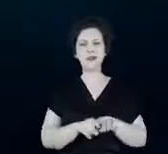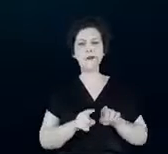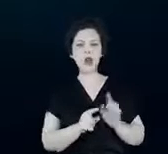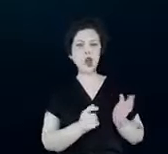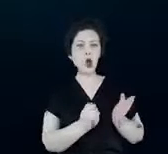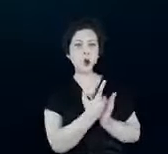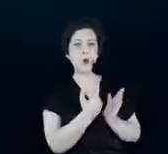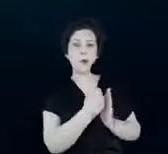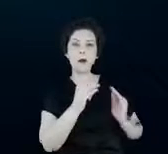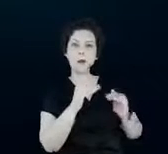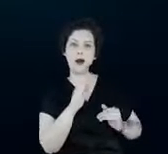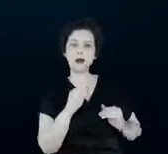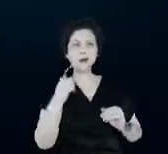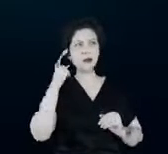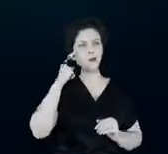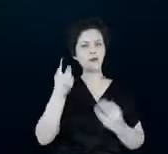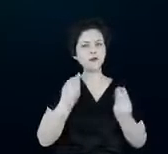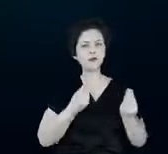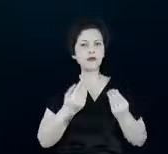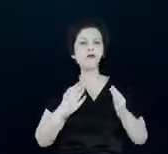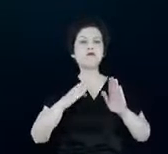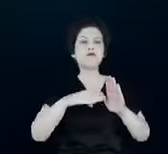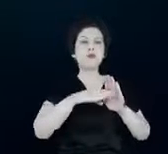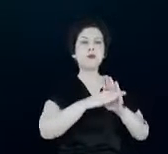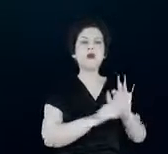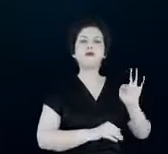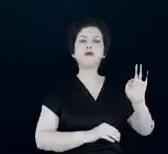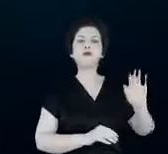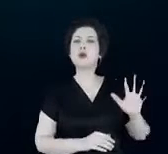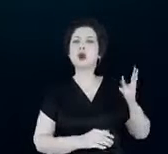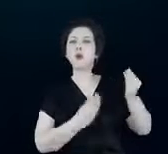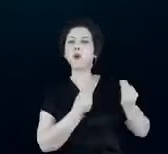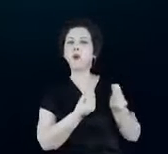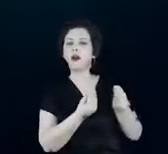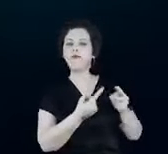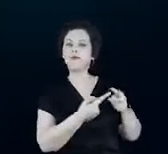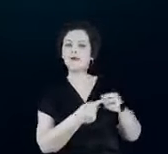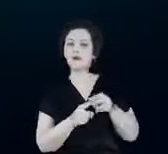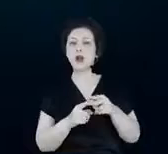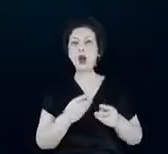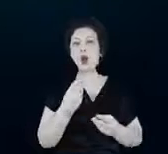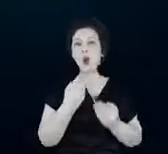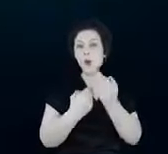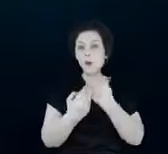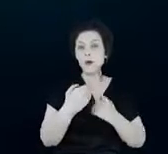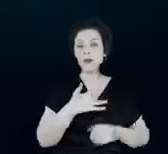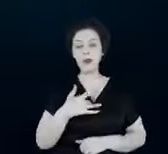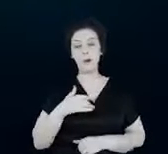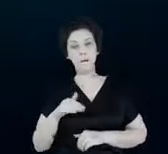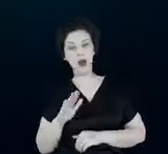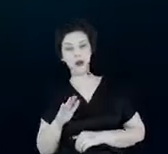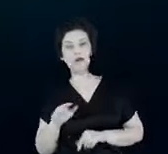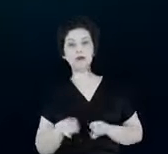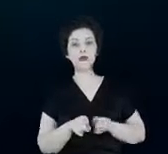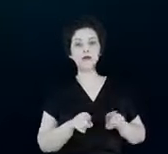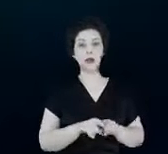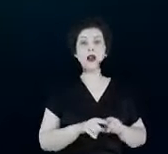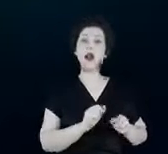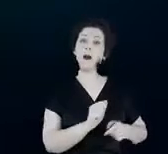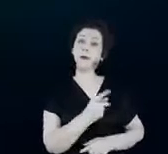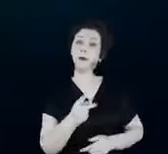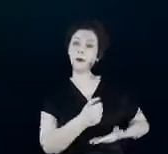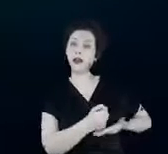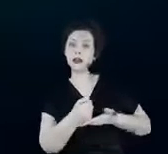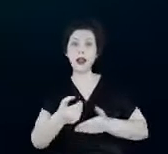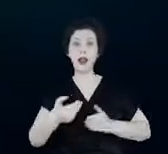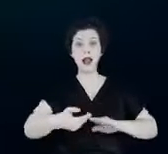e mais importante do que isso ele pensou Qual é a tendência e foi ajustar tendência comida mais saudável mas também entrega por aplicativo